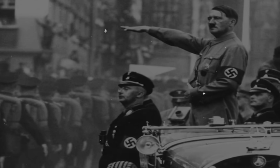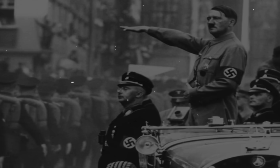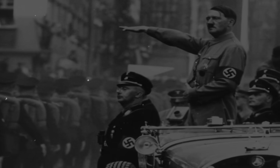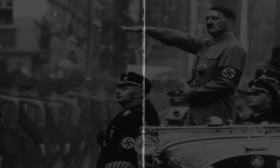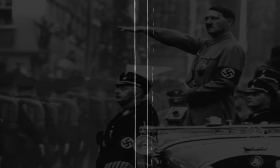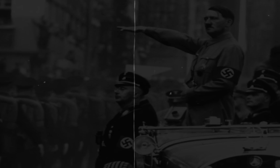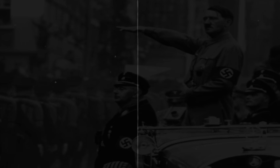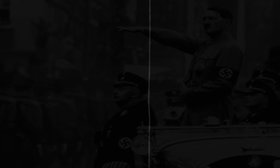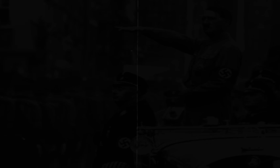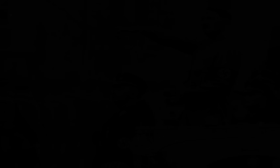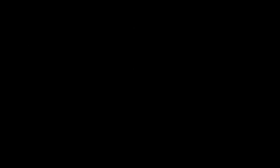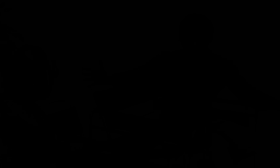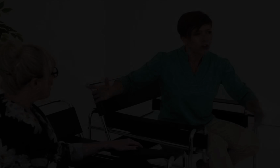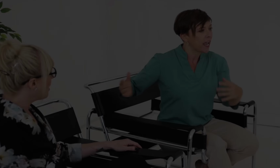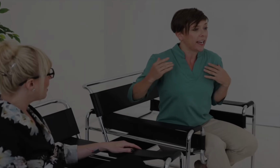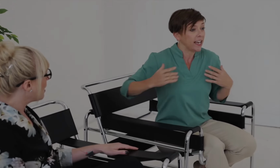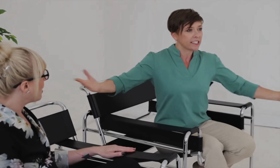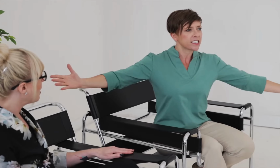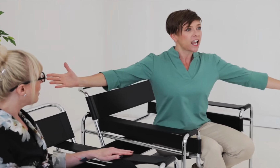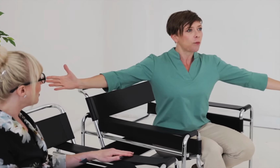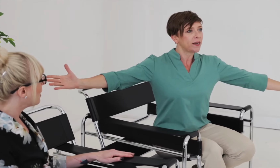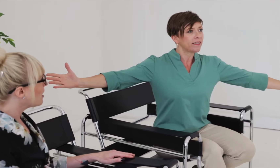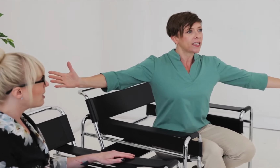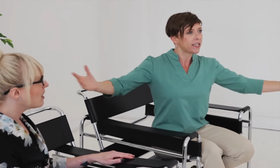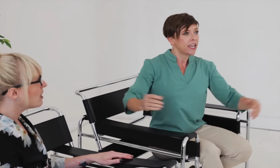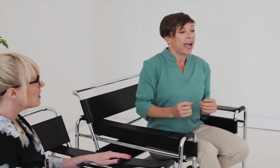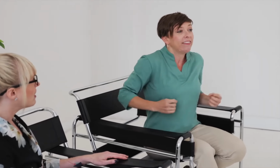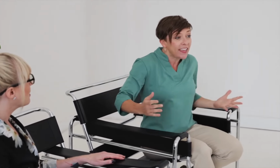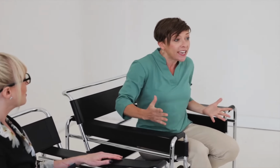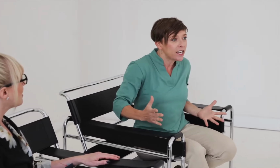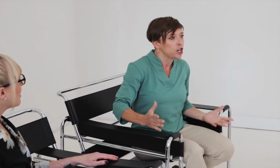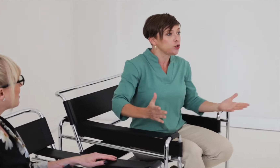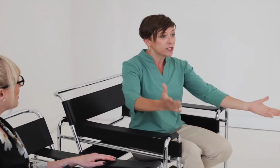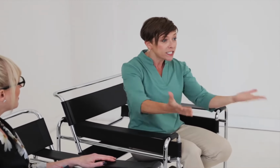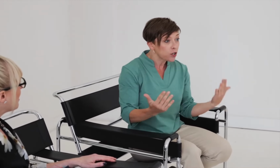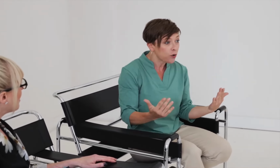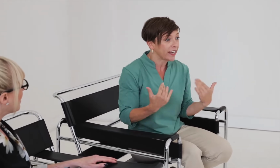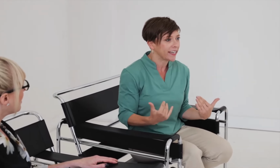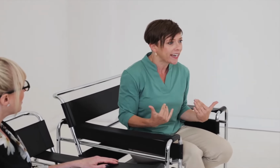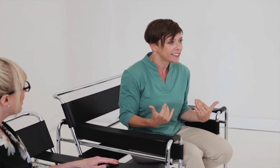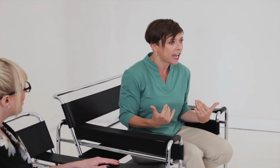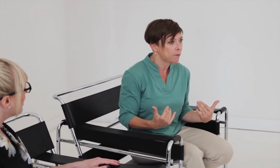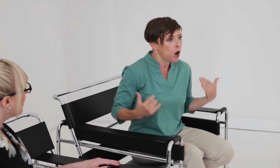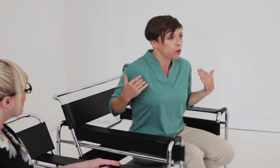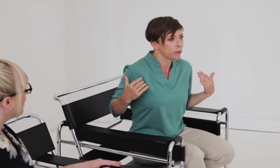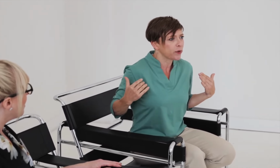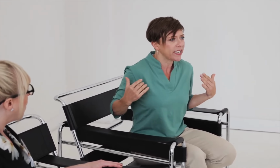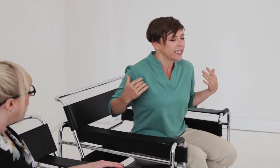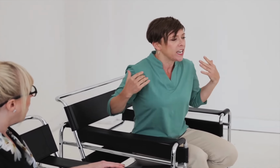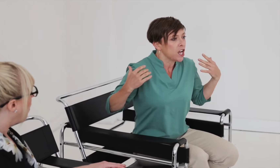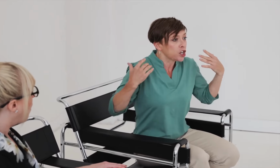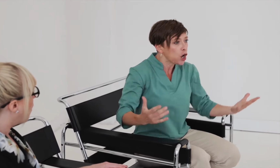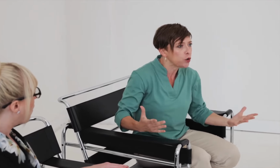então os dois lados hoje eles têm feito isso cada um demoniza mais né os seus opositores de ideia Cada um mostra você pega um